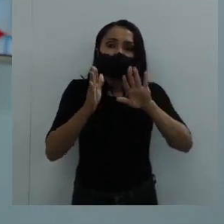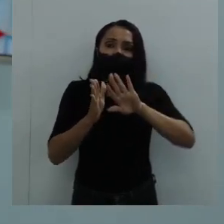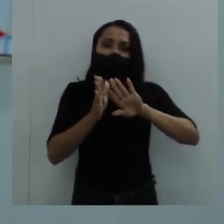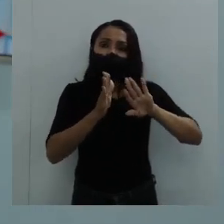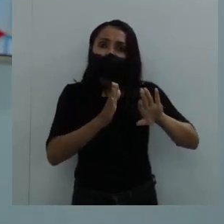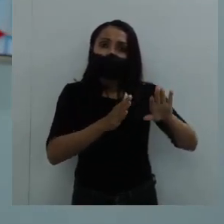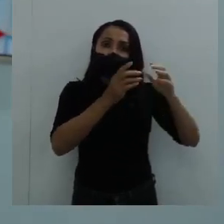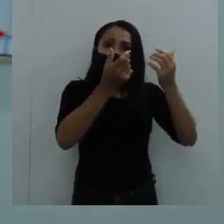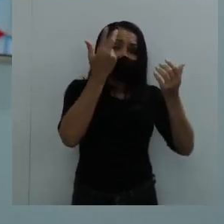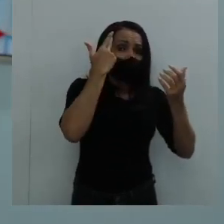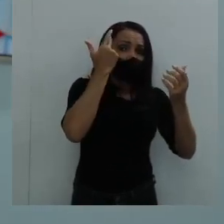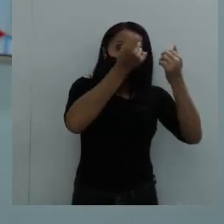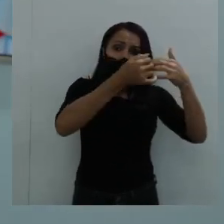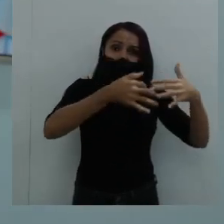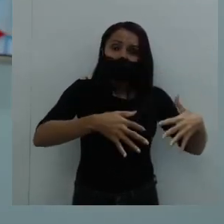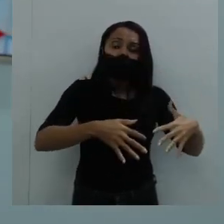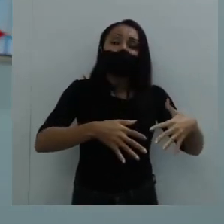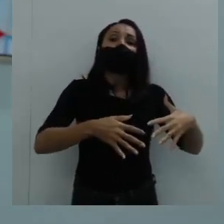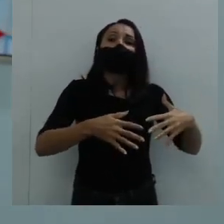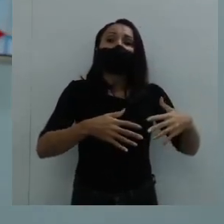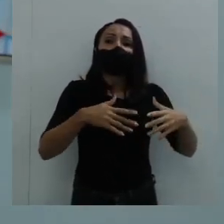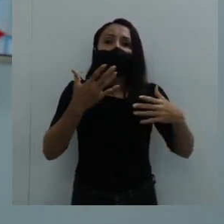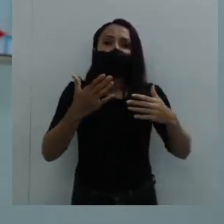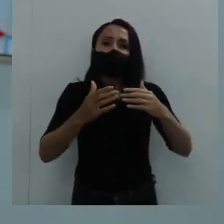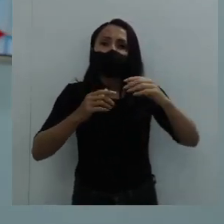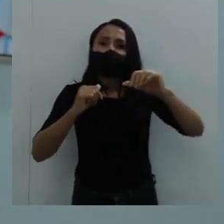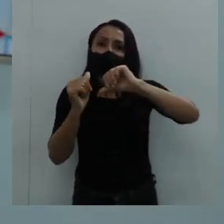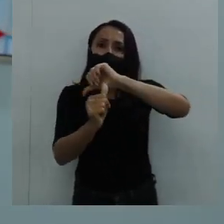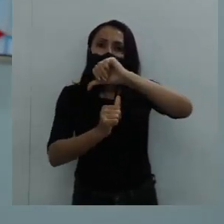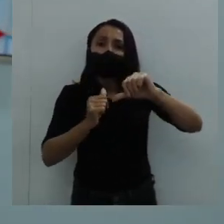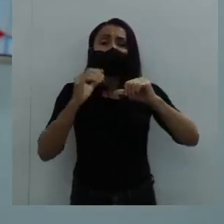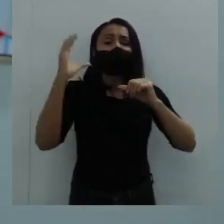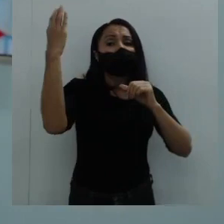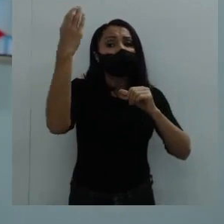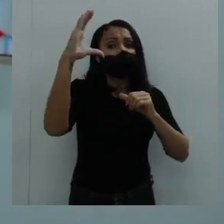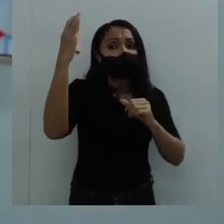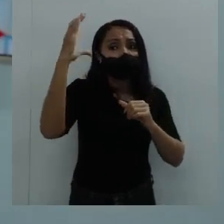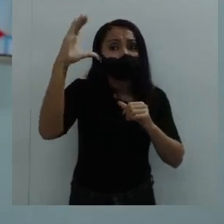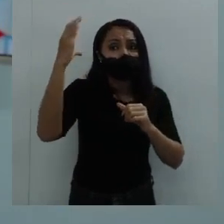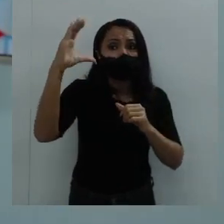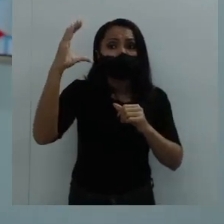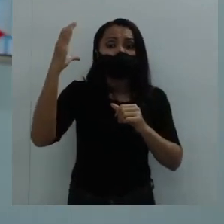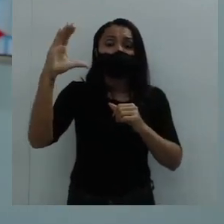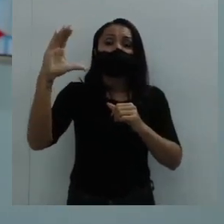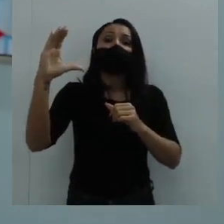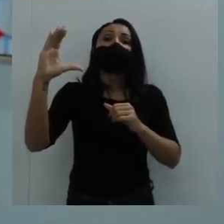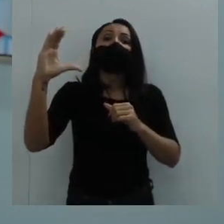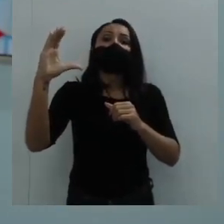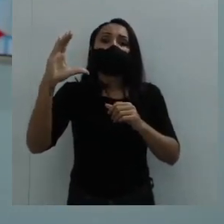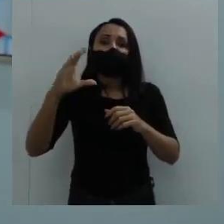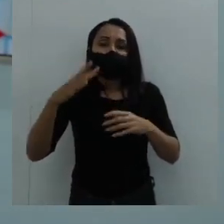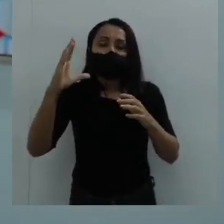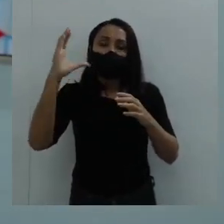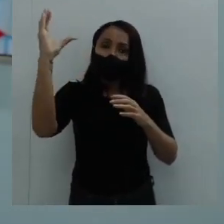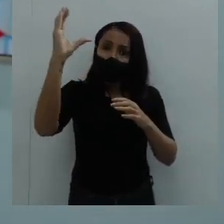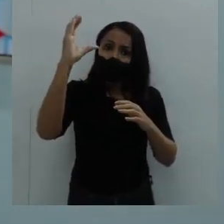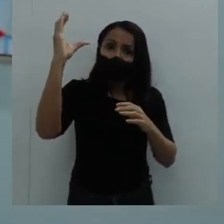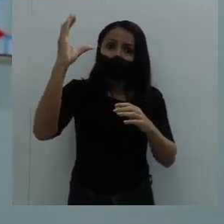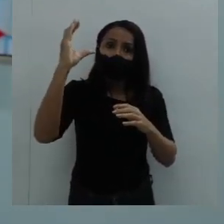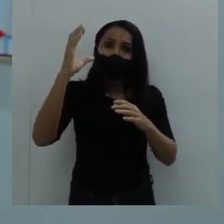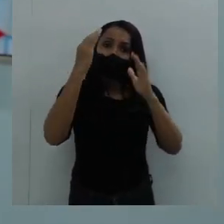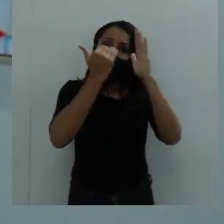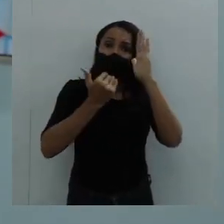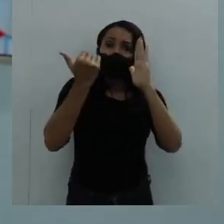ser natural e tivesse algumas alterações climáticas, né? Com fenômenos climáticos e